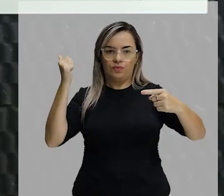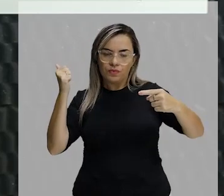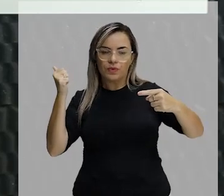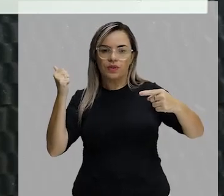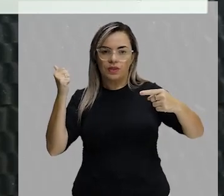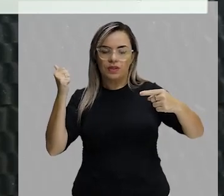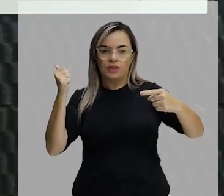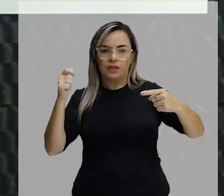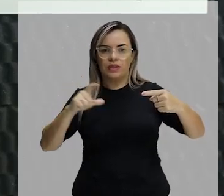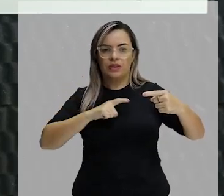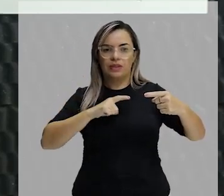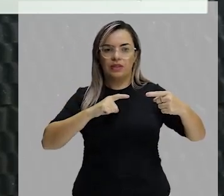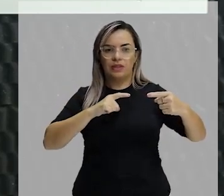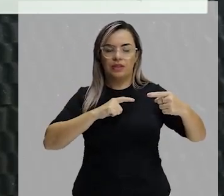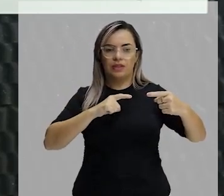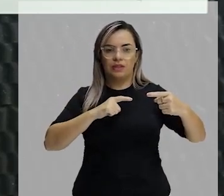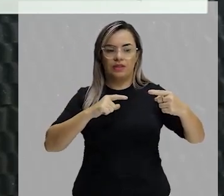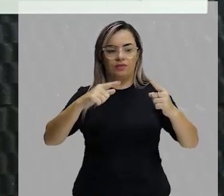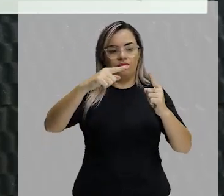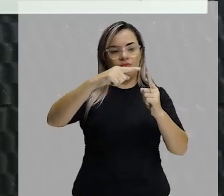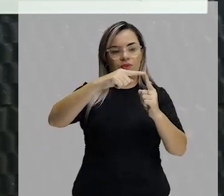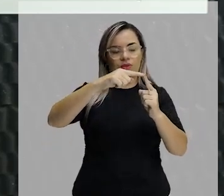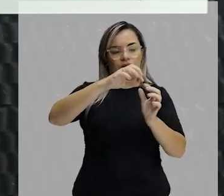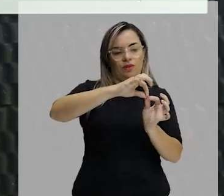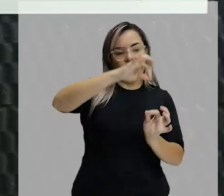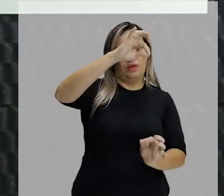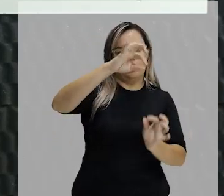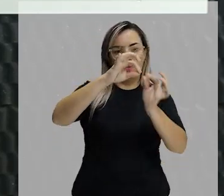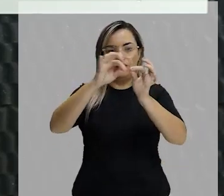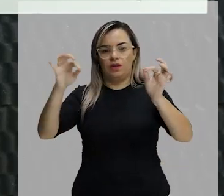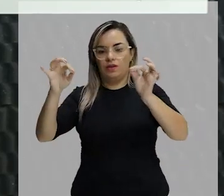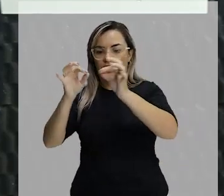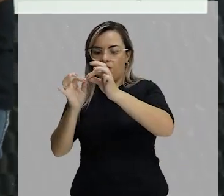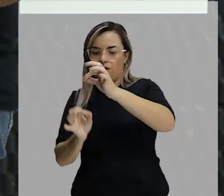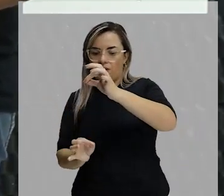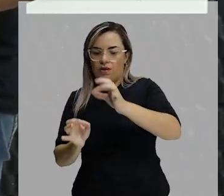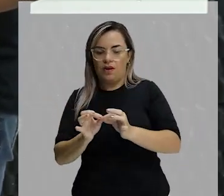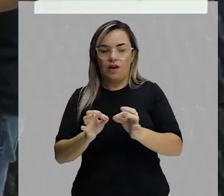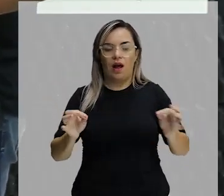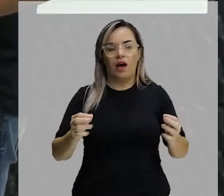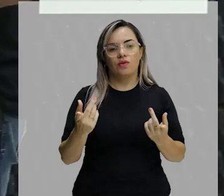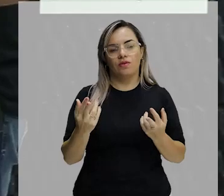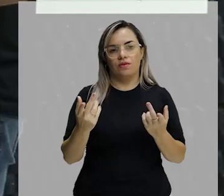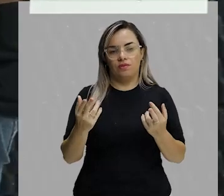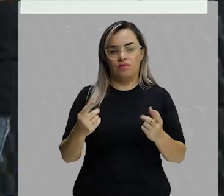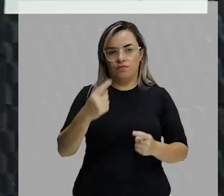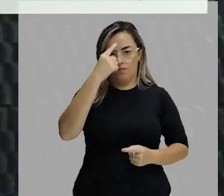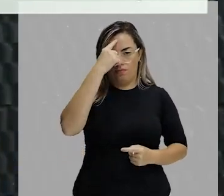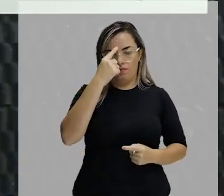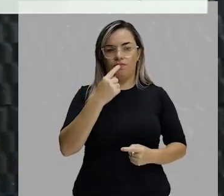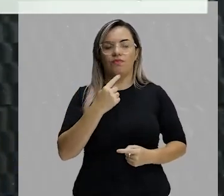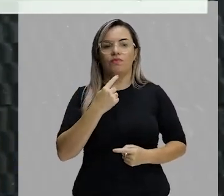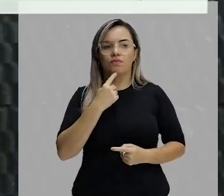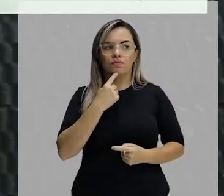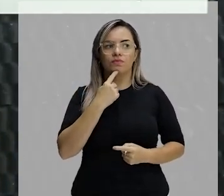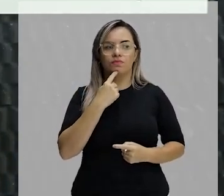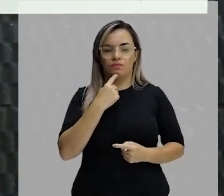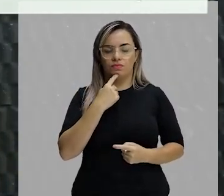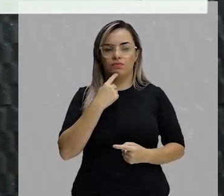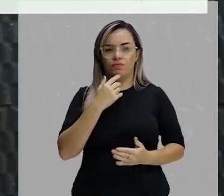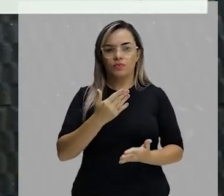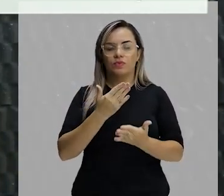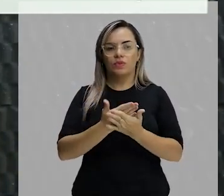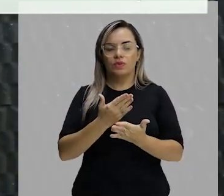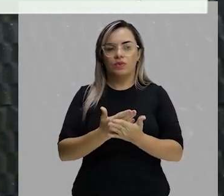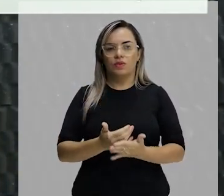lado igual, tem a mesma medida de lado. Beleza? Então, essa é a figurazinha que a gente vai